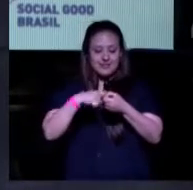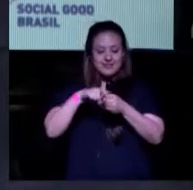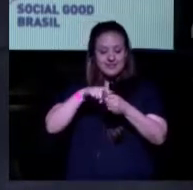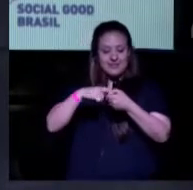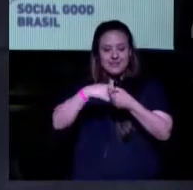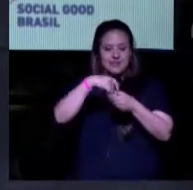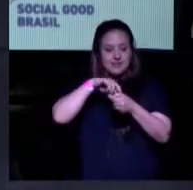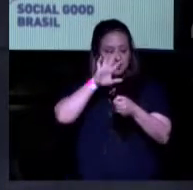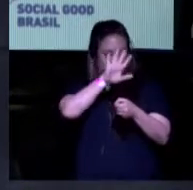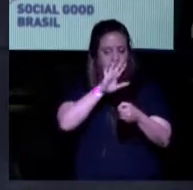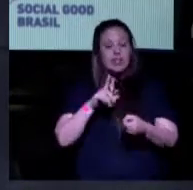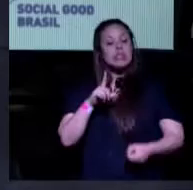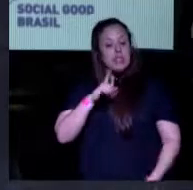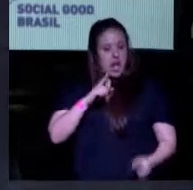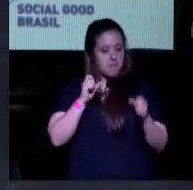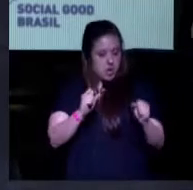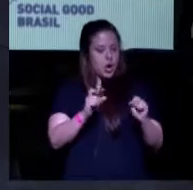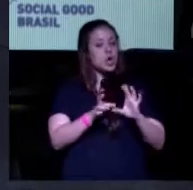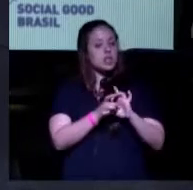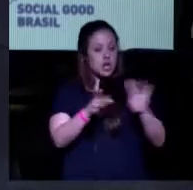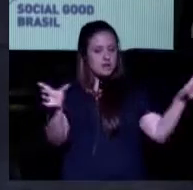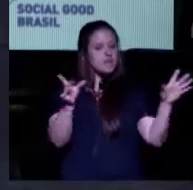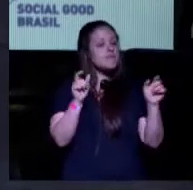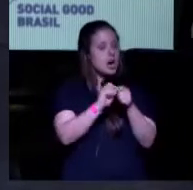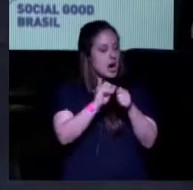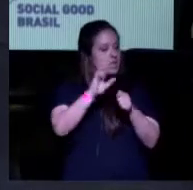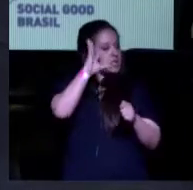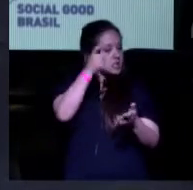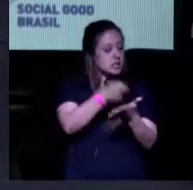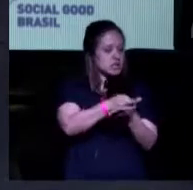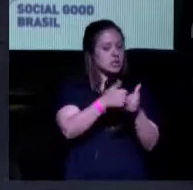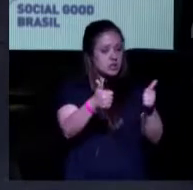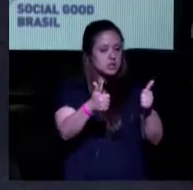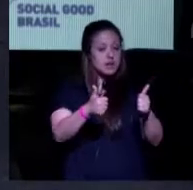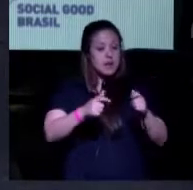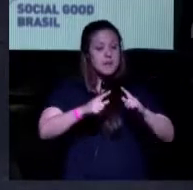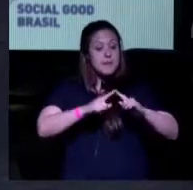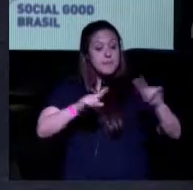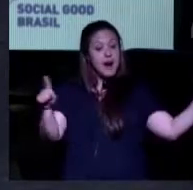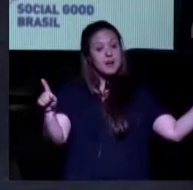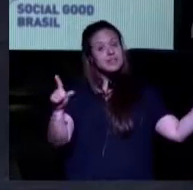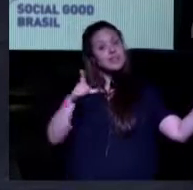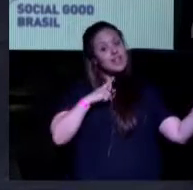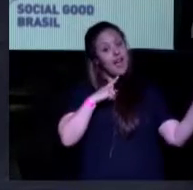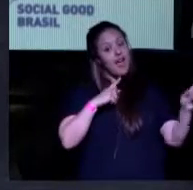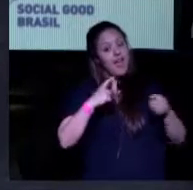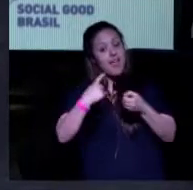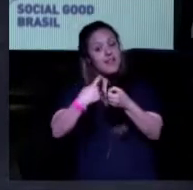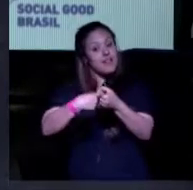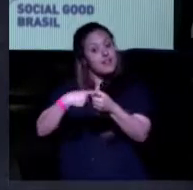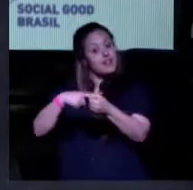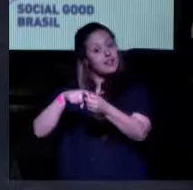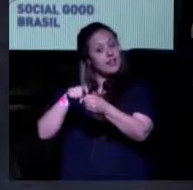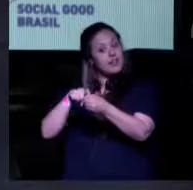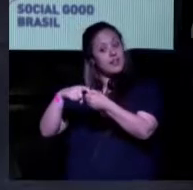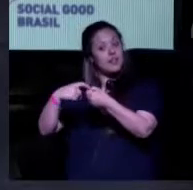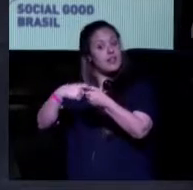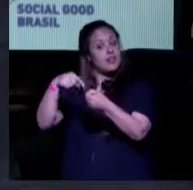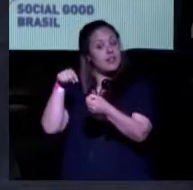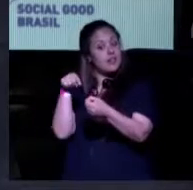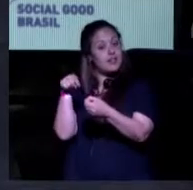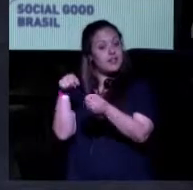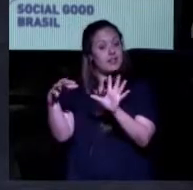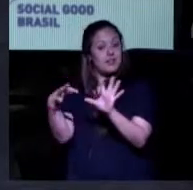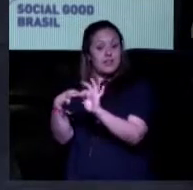objetivos a gente tem objetivos né usar tons negócios para causar impacto positivo na sociedade e para isso a gente tem metas aumentar o